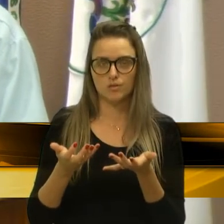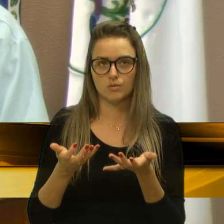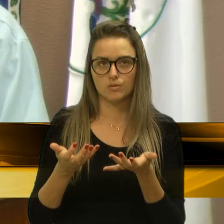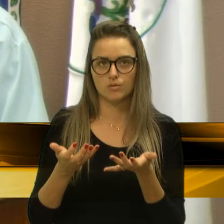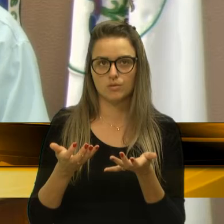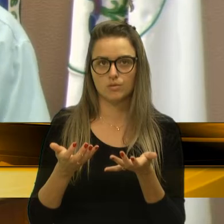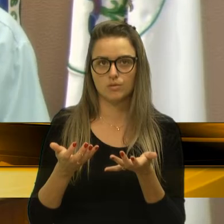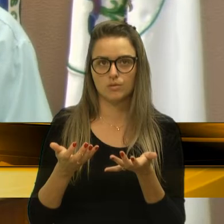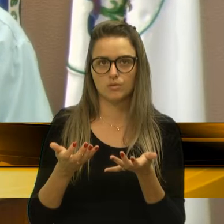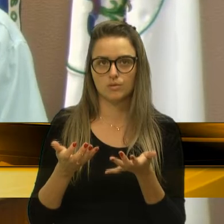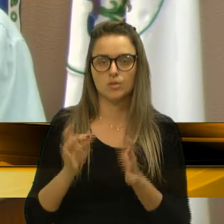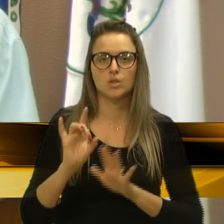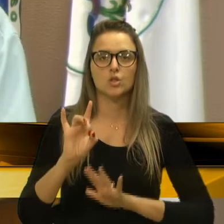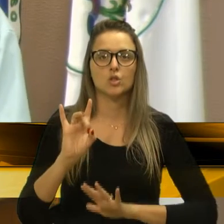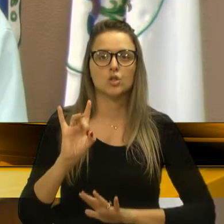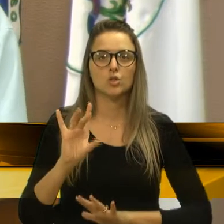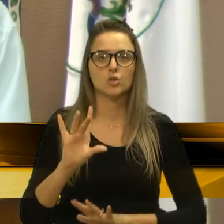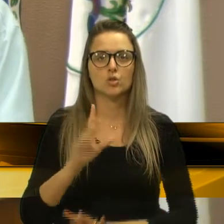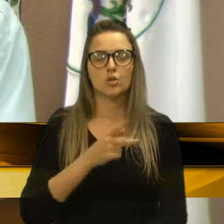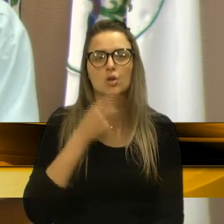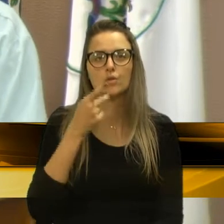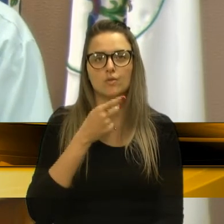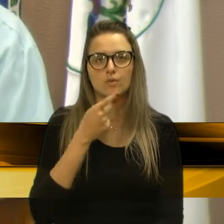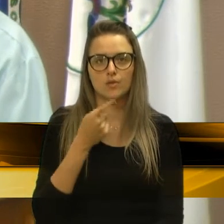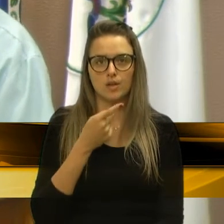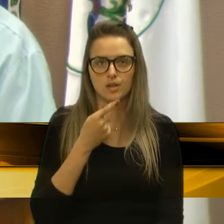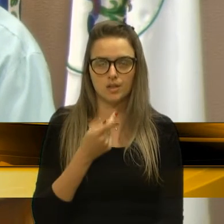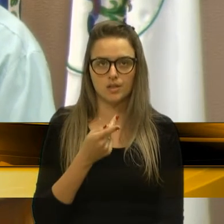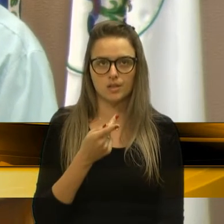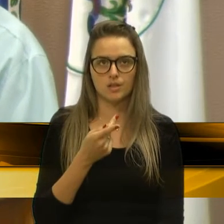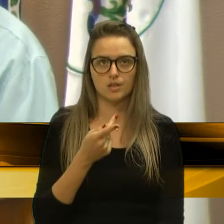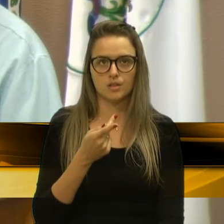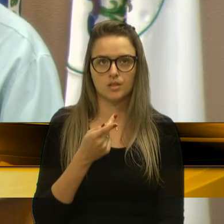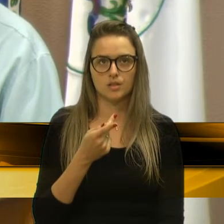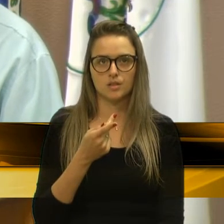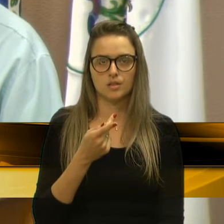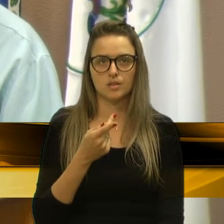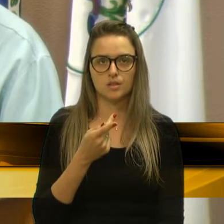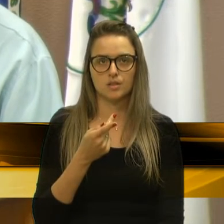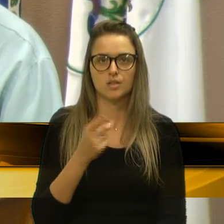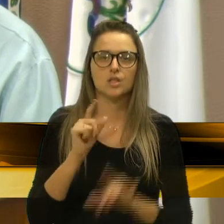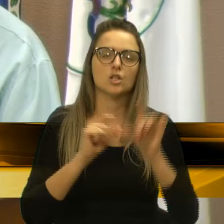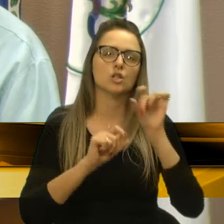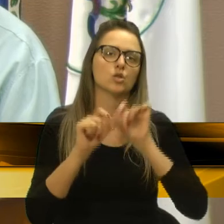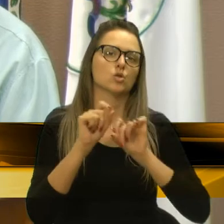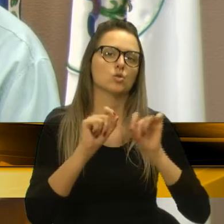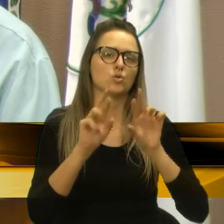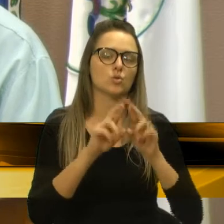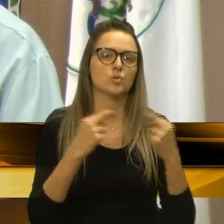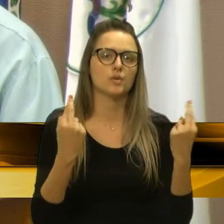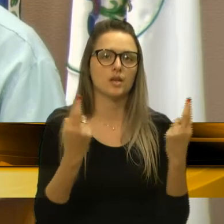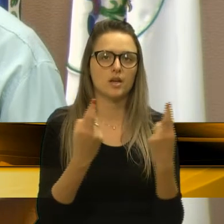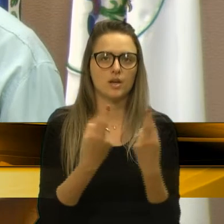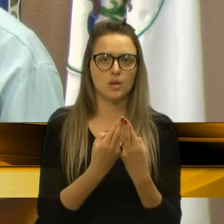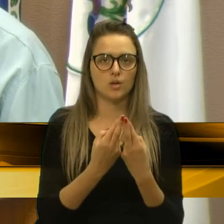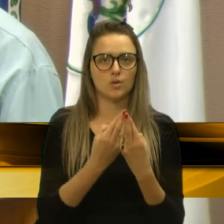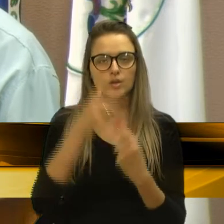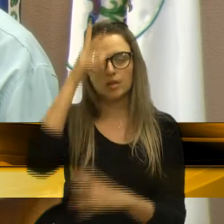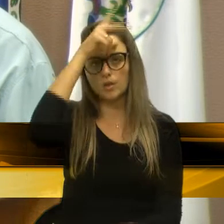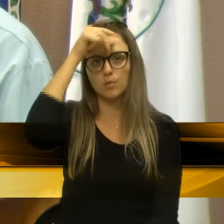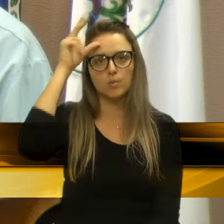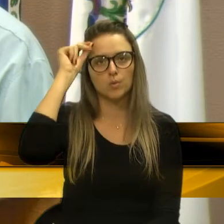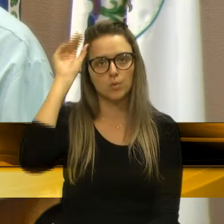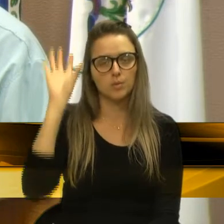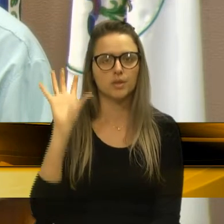apenas repercute colegas vereadores a nossa audiência pública em santa lúcia do piaí